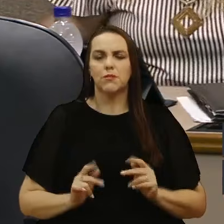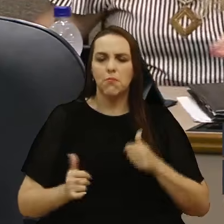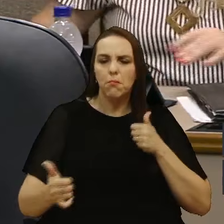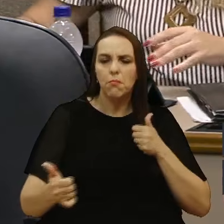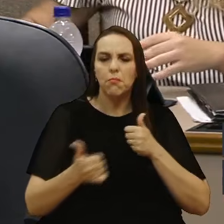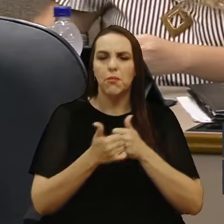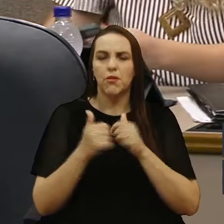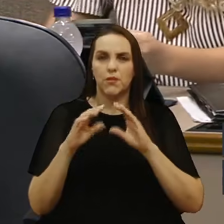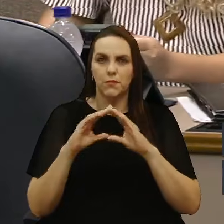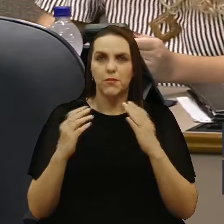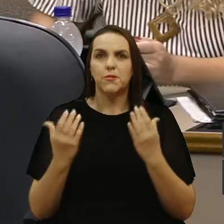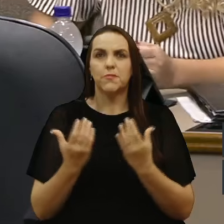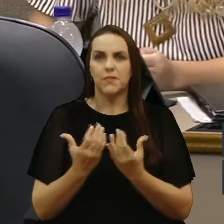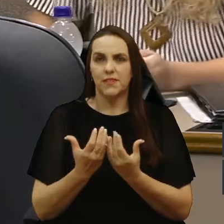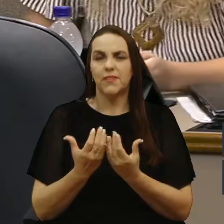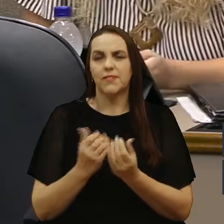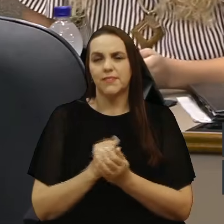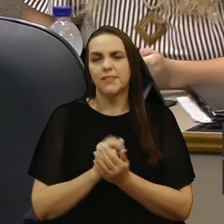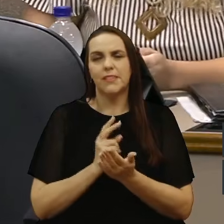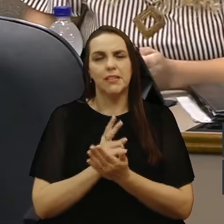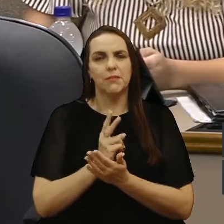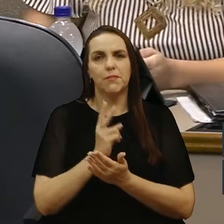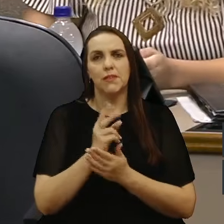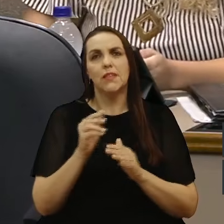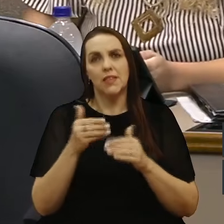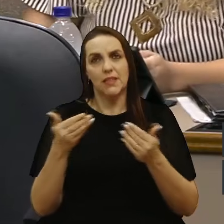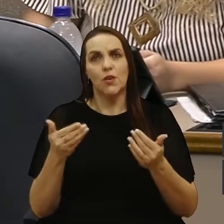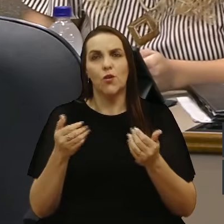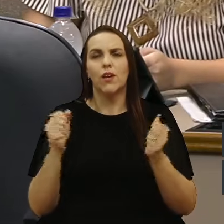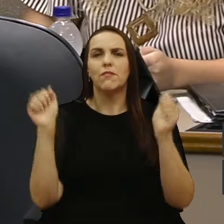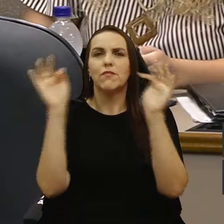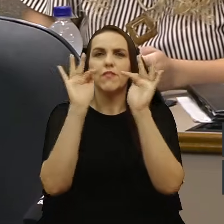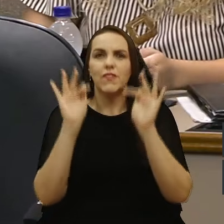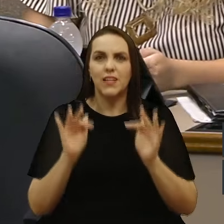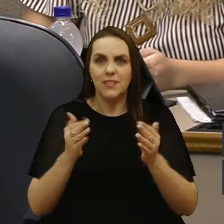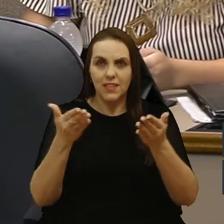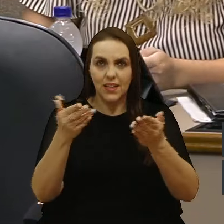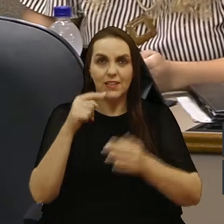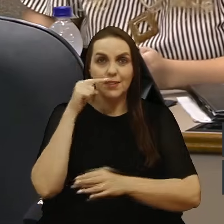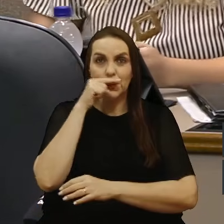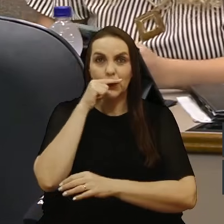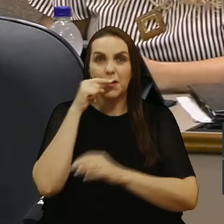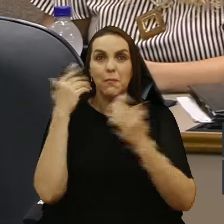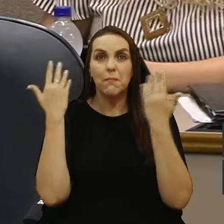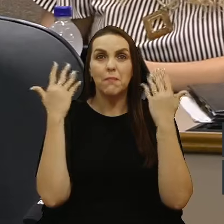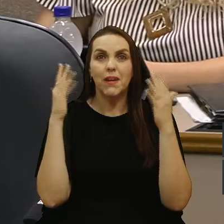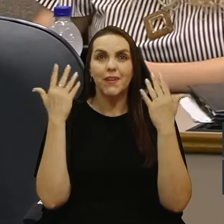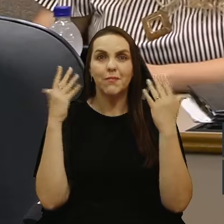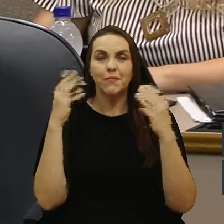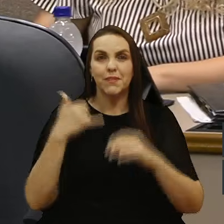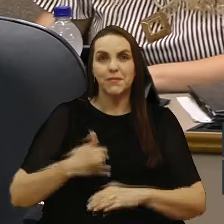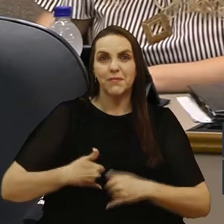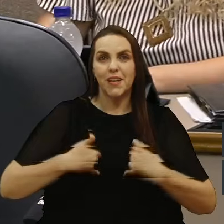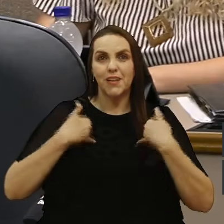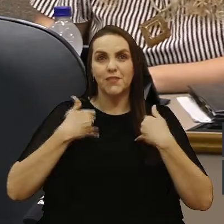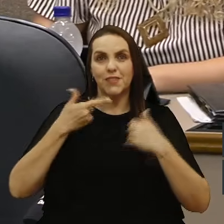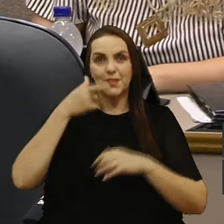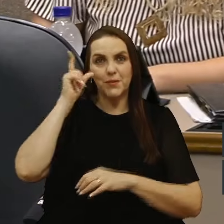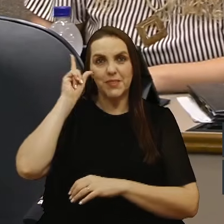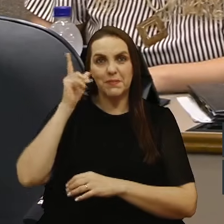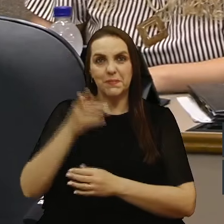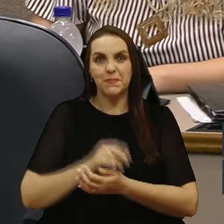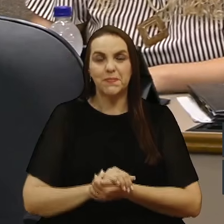nossa comunidade. Então, eu quero felicitá-lo, Sartori. Parabéns pela passagem do teu aniversário no dia de